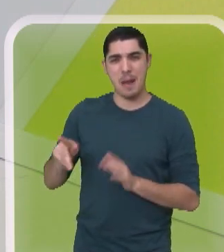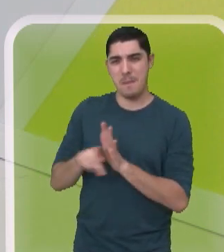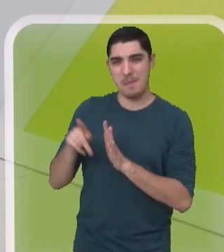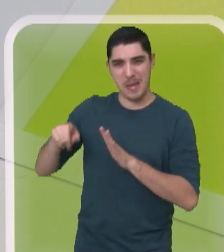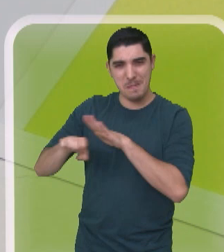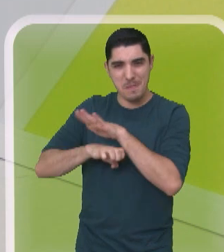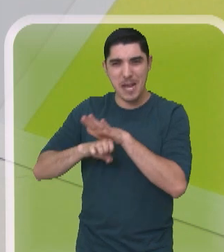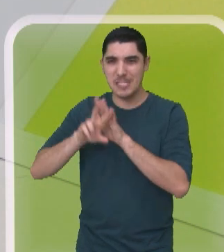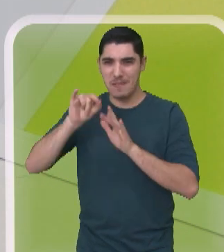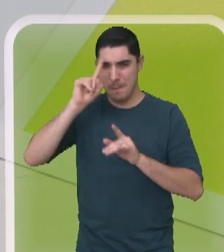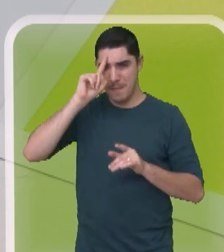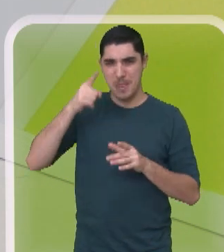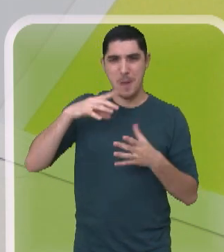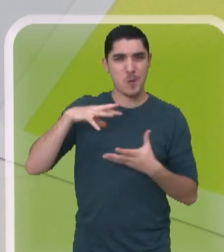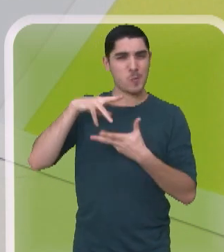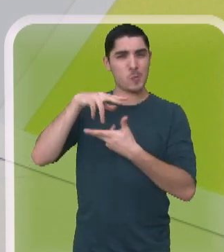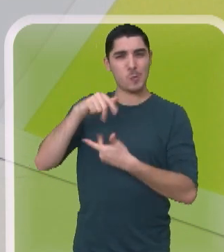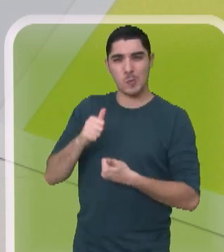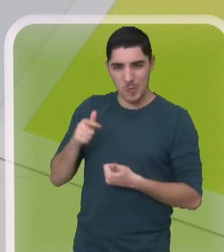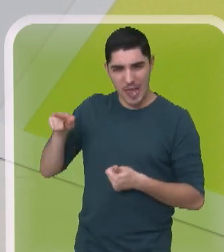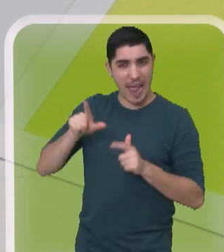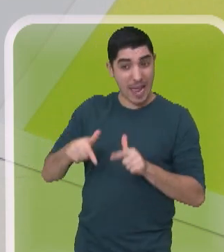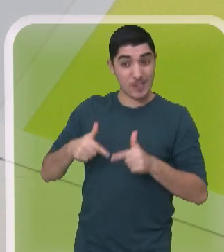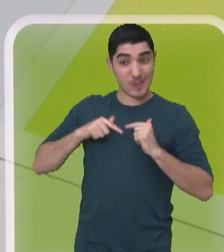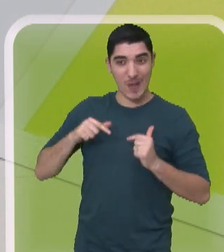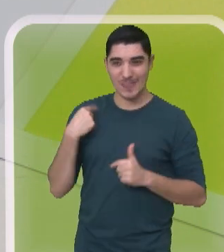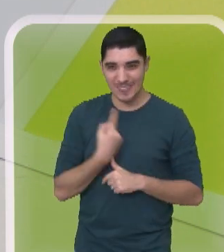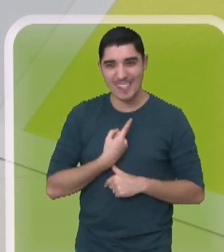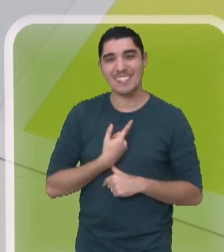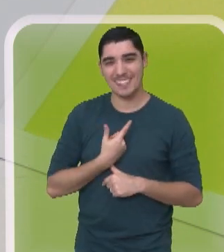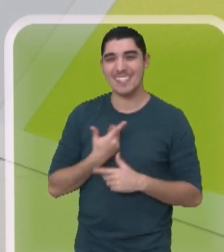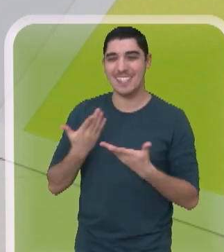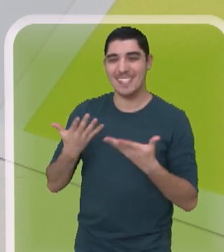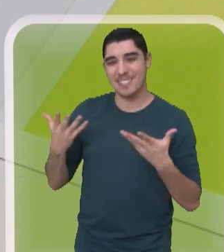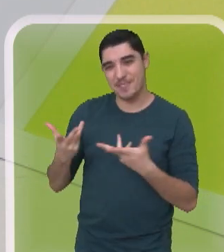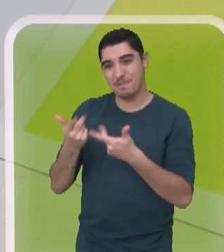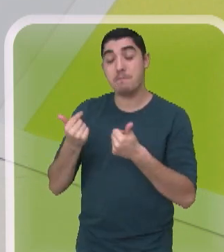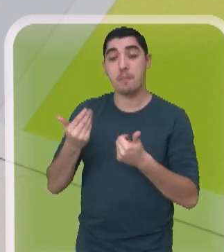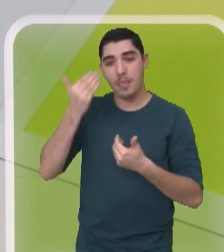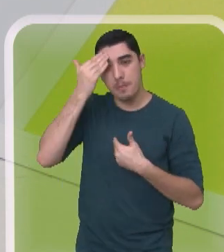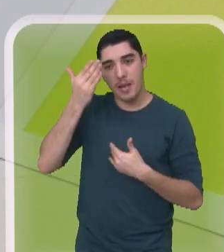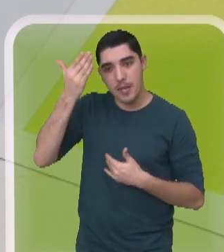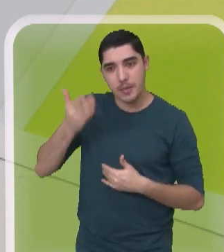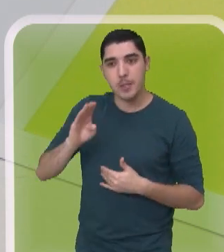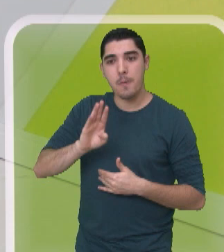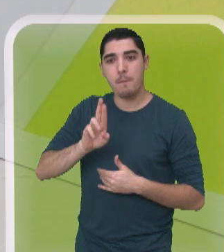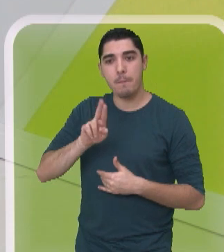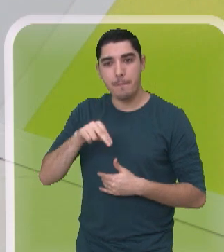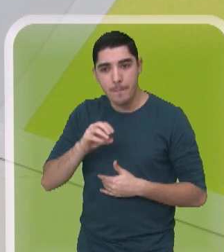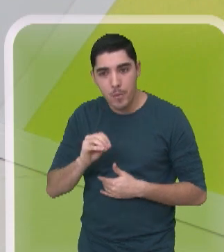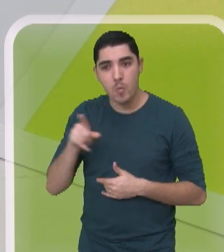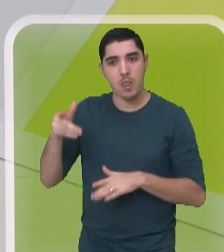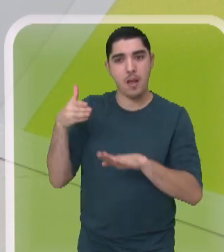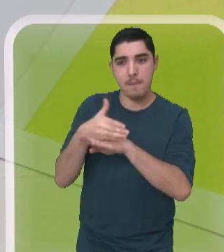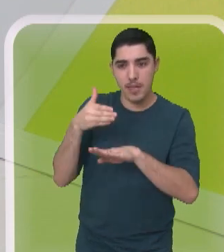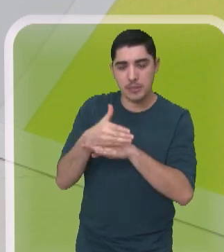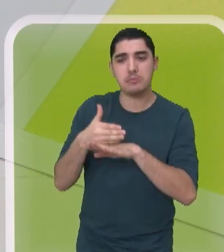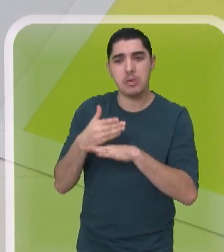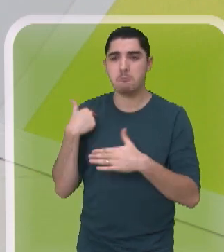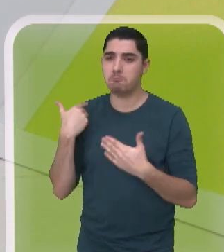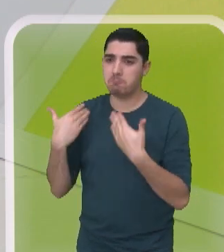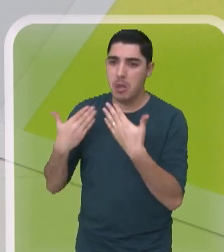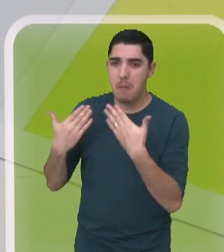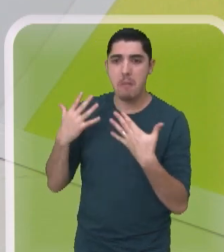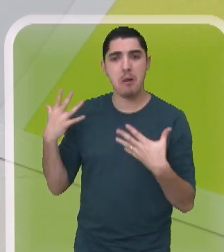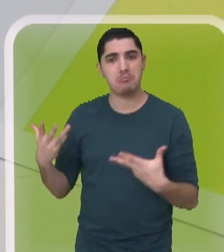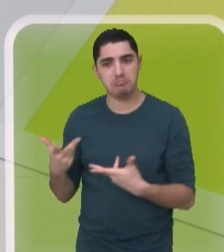O Pedrão já é sócio nosso aqui, é um espetáculo. Mas, Bruno, quero te agradecer, obrigado pela sua participação, foi bacana esse bate-papo, e como